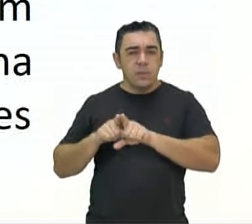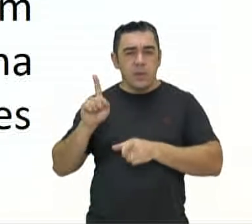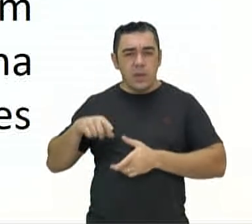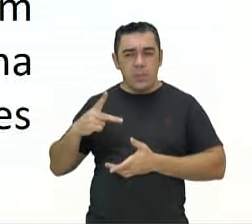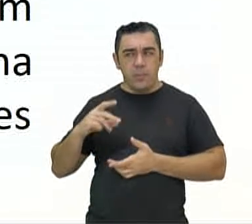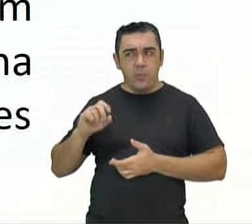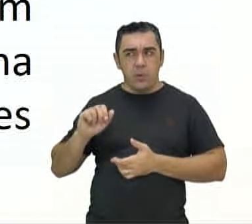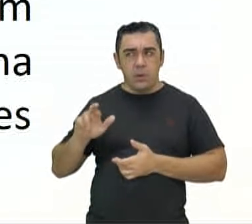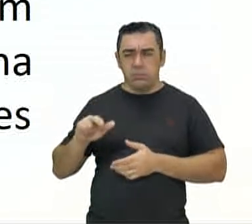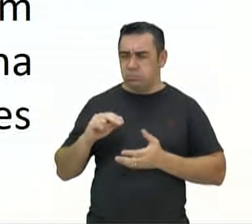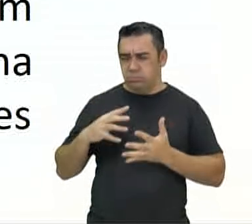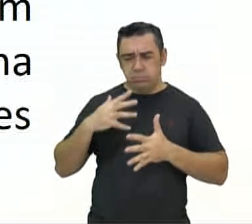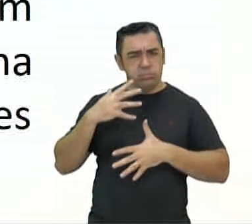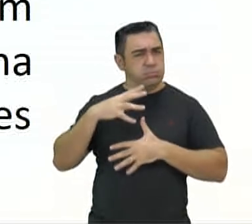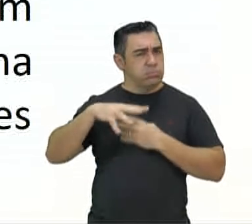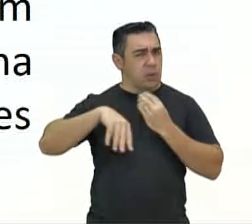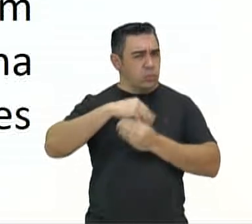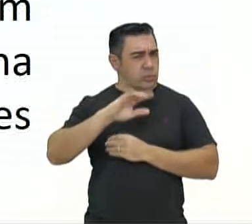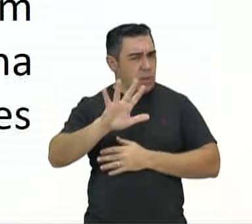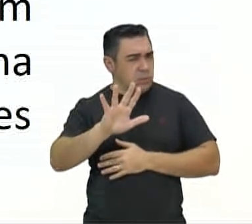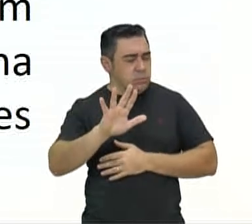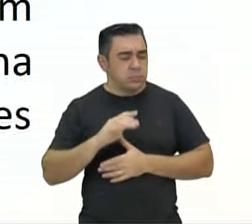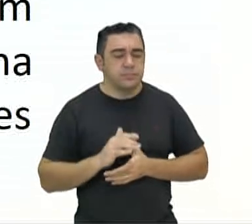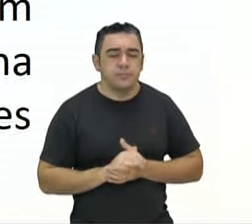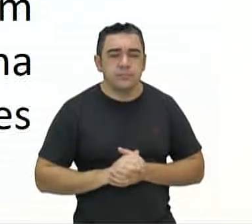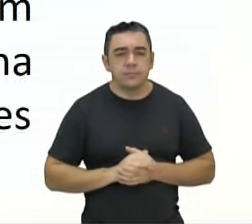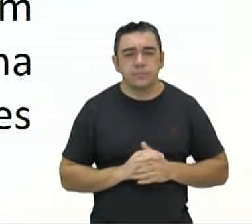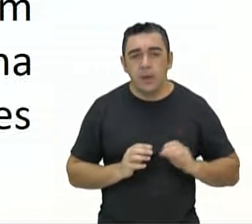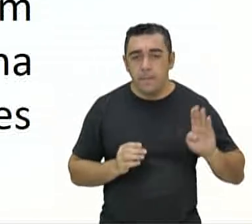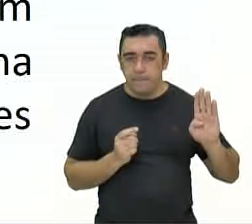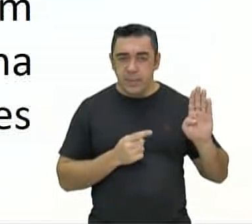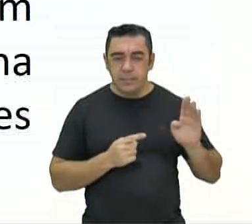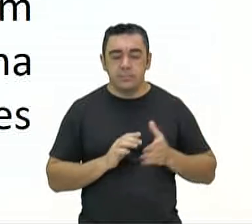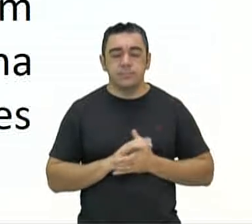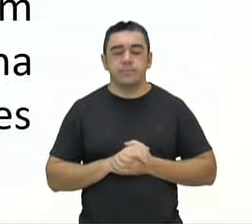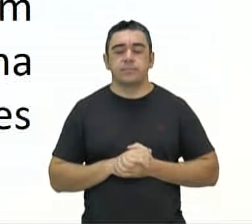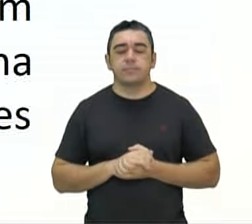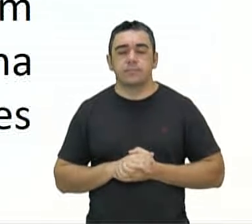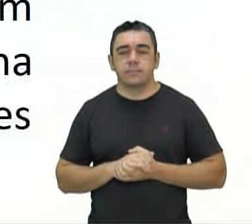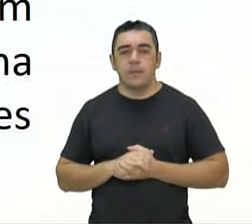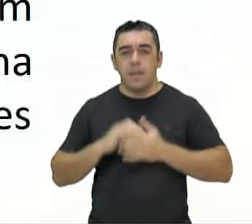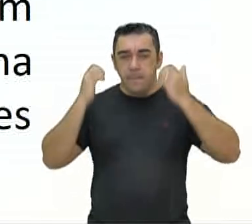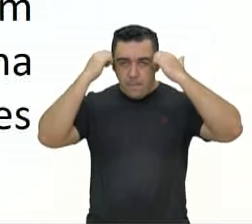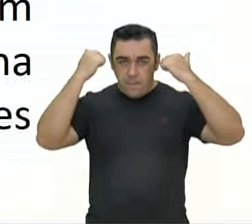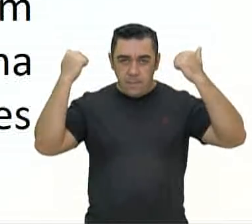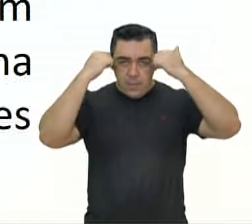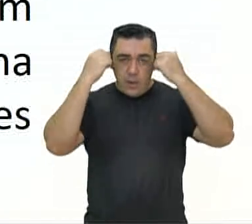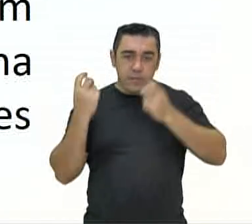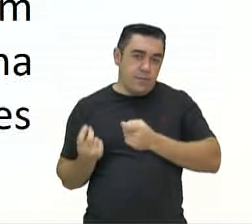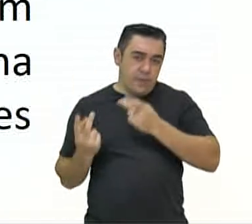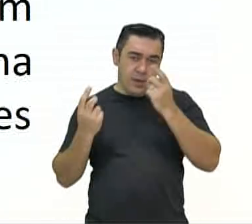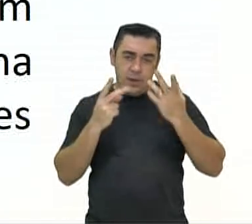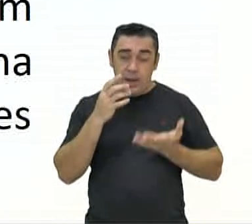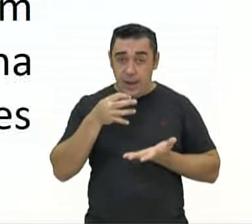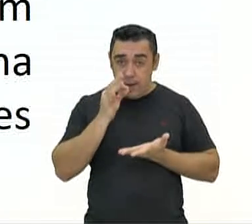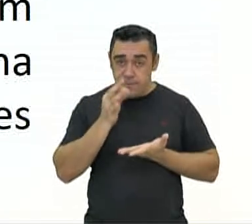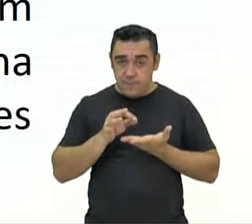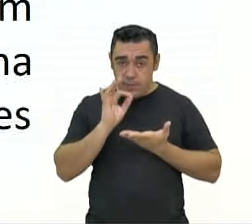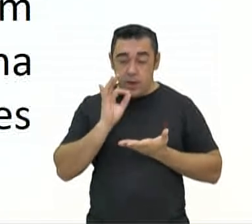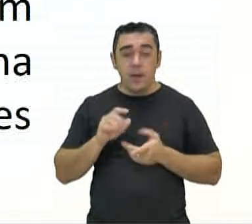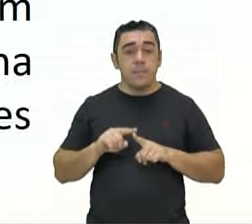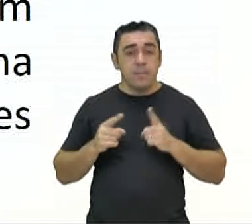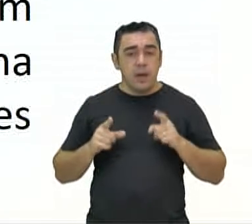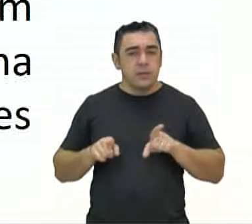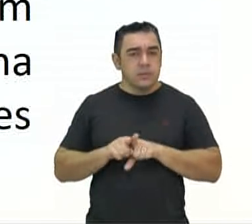Acho que está meio bagunçado aí, lê direitinho depois. Letra B. O México é um grande exportador de café e sua